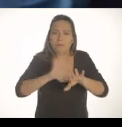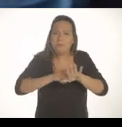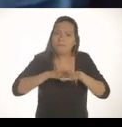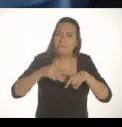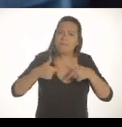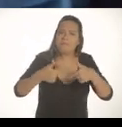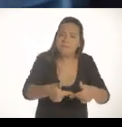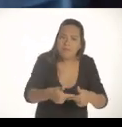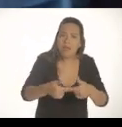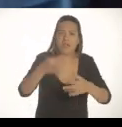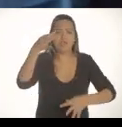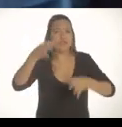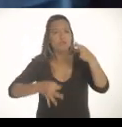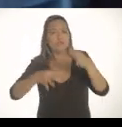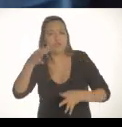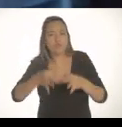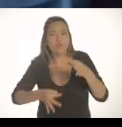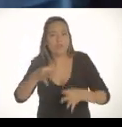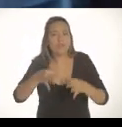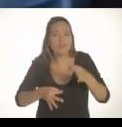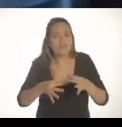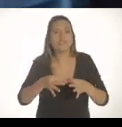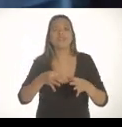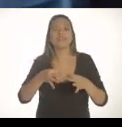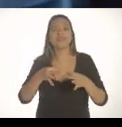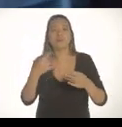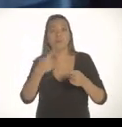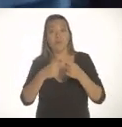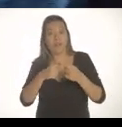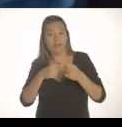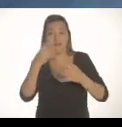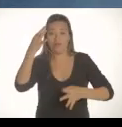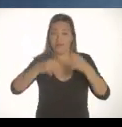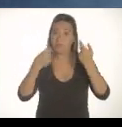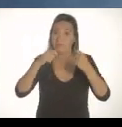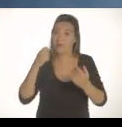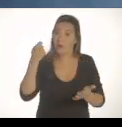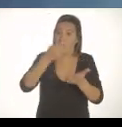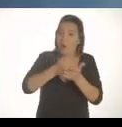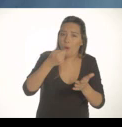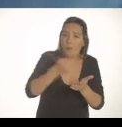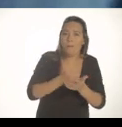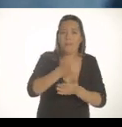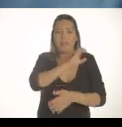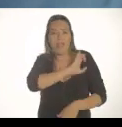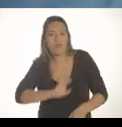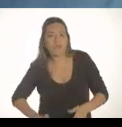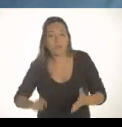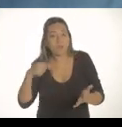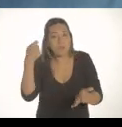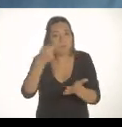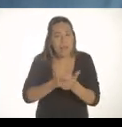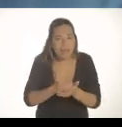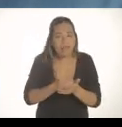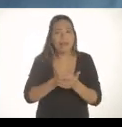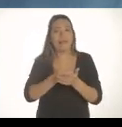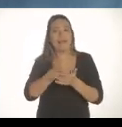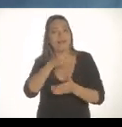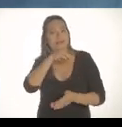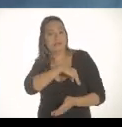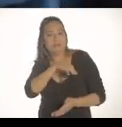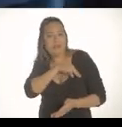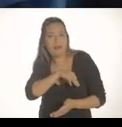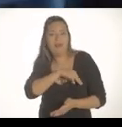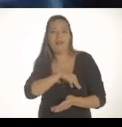que se entrasse na justiça, para que a justiça obrigasse o Estado a fazer esse